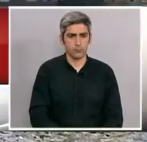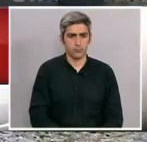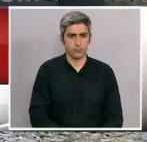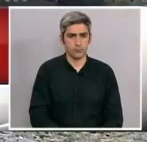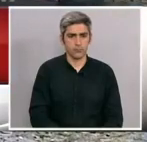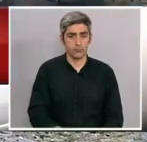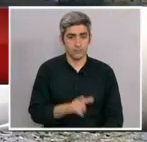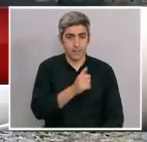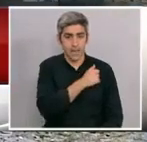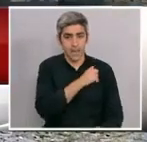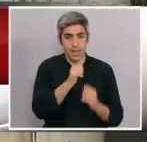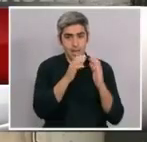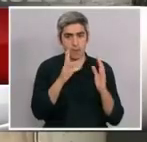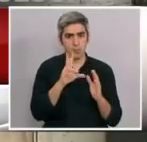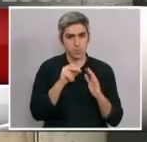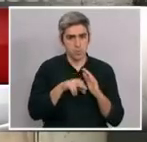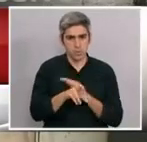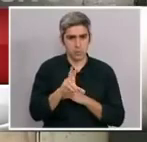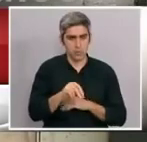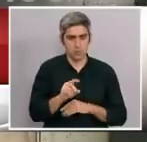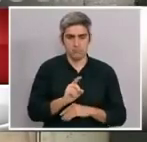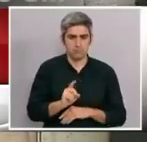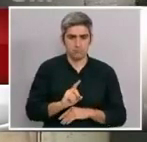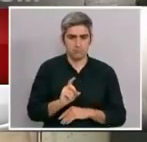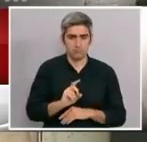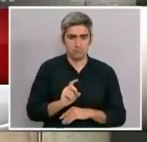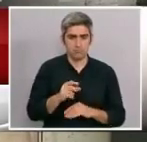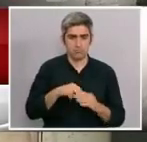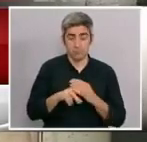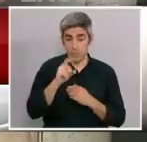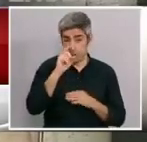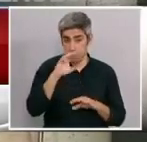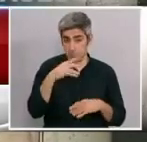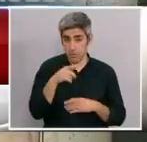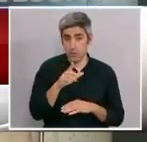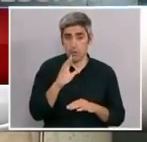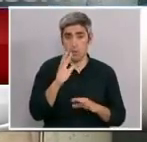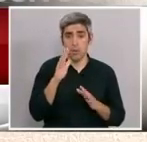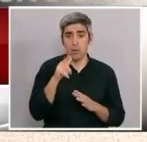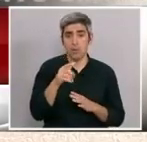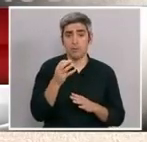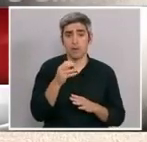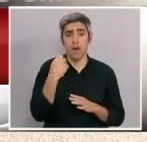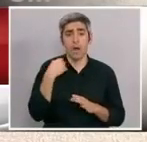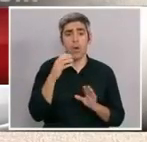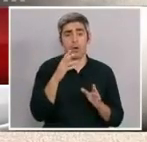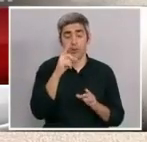Aqui esta casa nunca tinha vindo? Não. Eu já nem me lembrava de onde é que, de onde é que ficava a